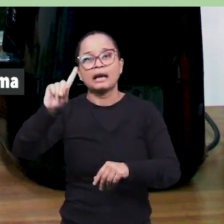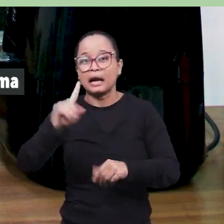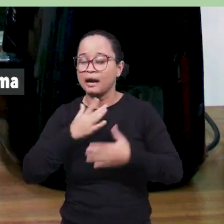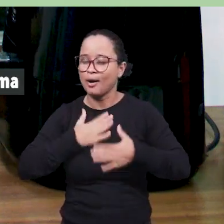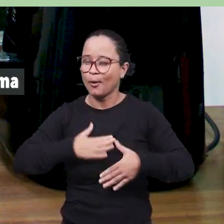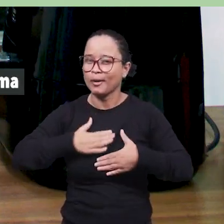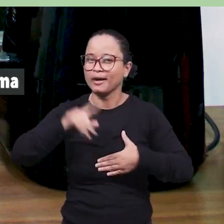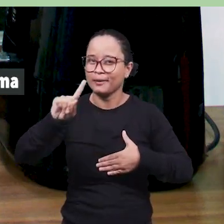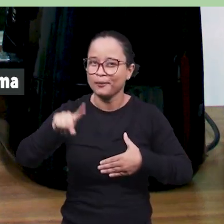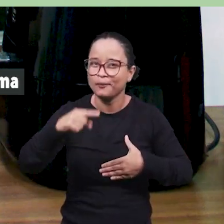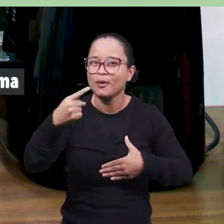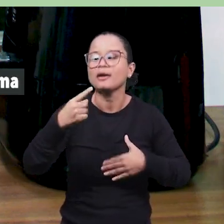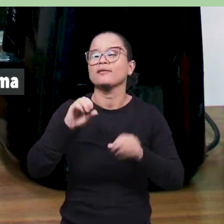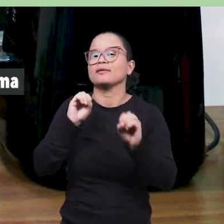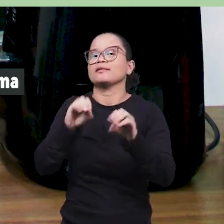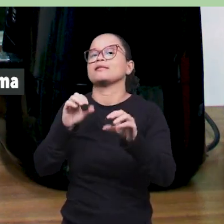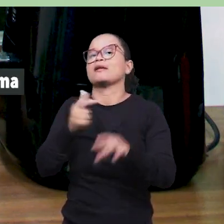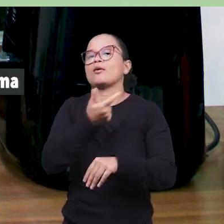próximo programa, tá?